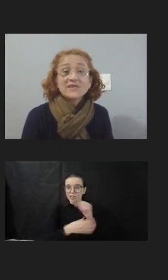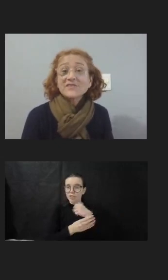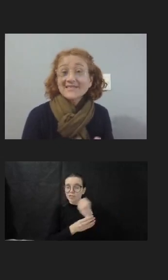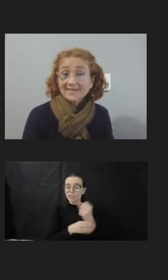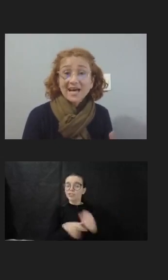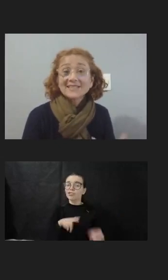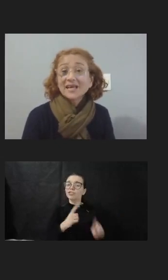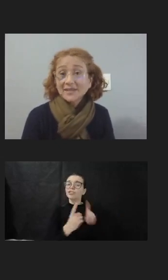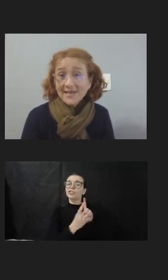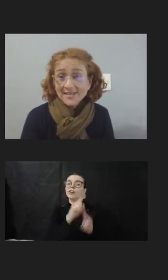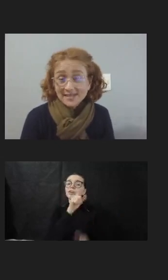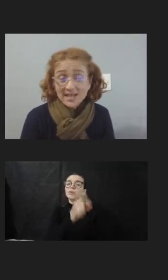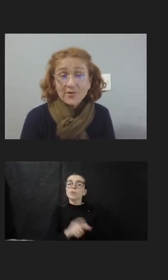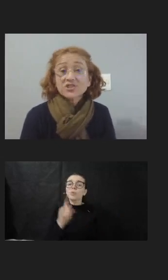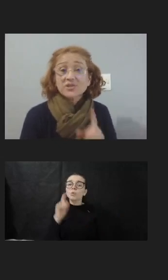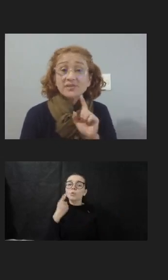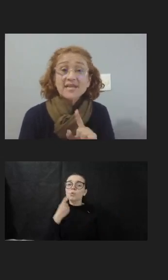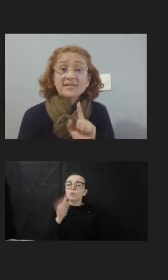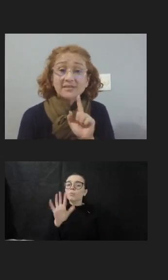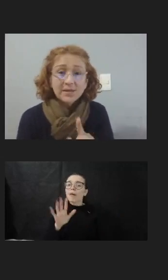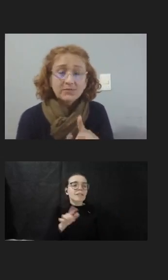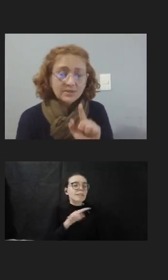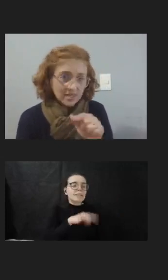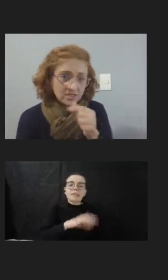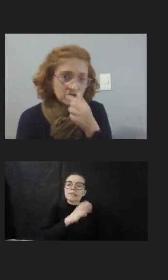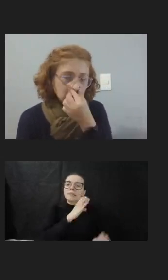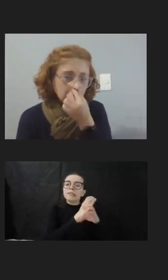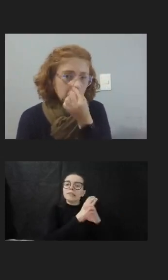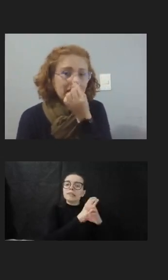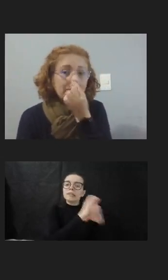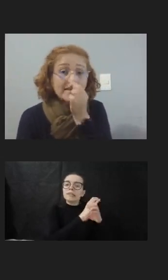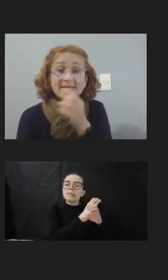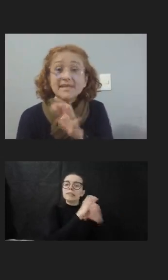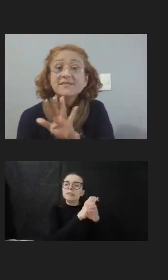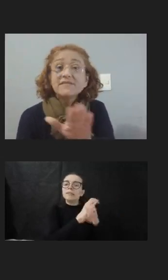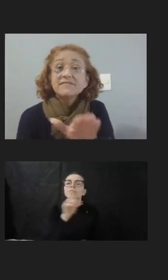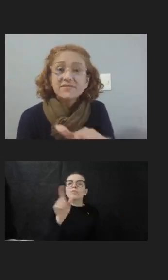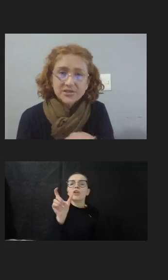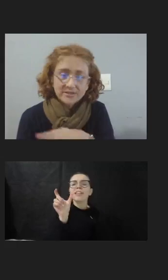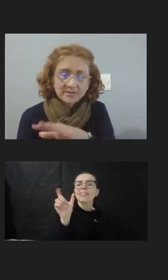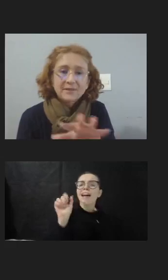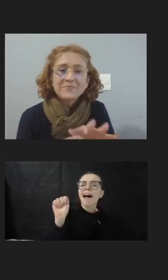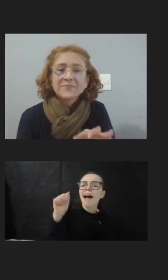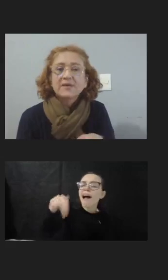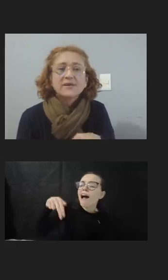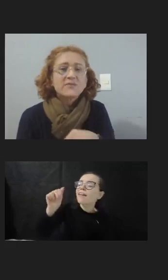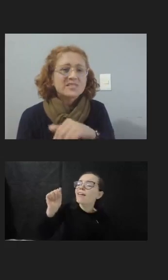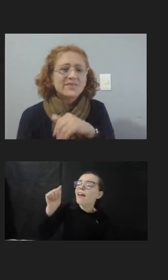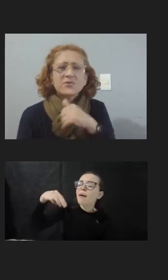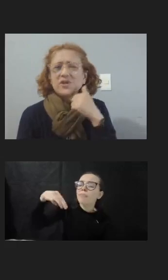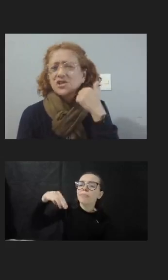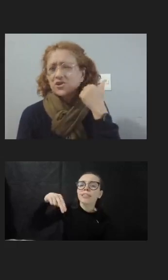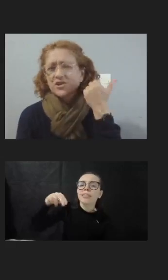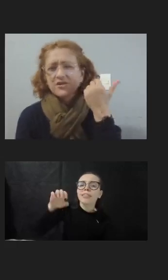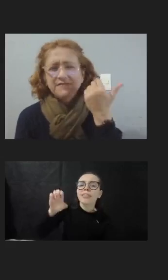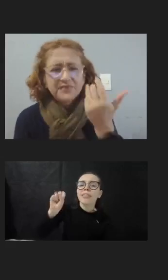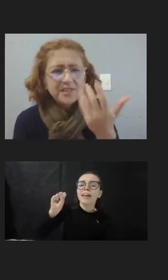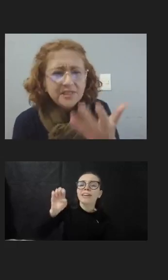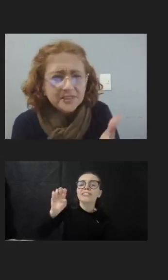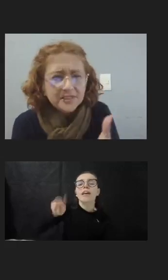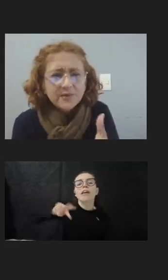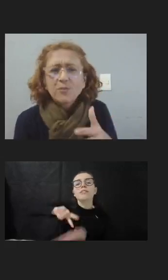tinha quem fizesse a anamnese dele. Eu acho que não tem esse termo que a gente colocou. A anamnese é a entrevista, né? Você vai colher a história